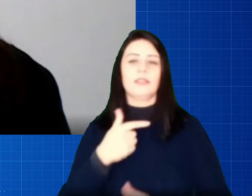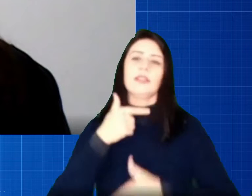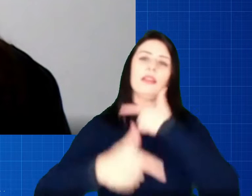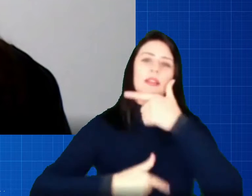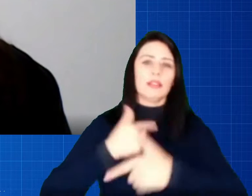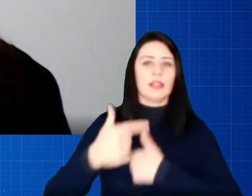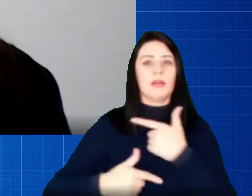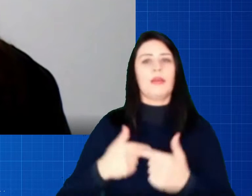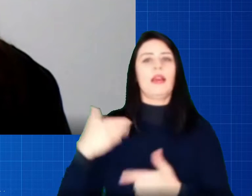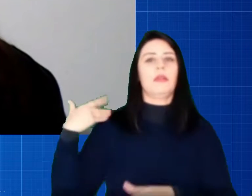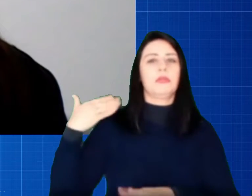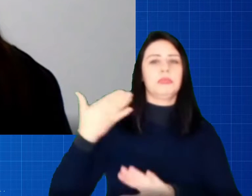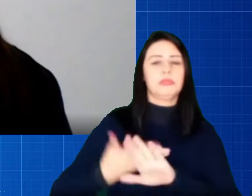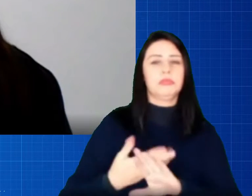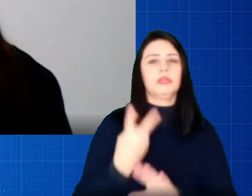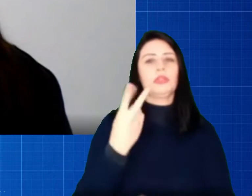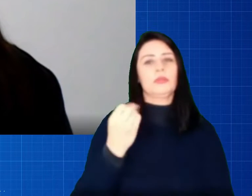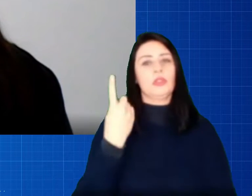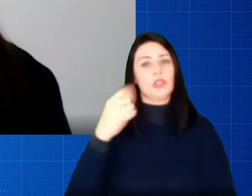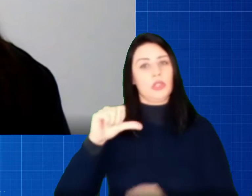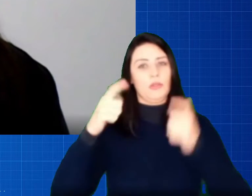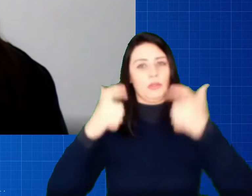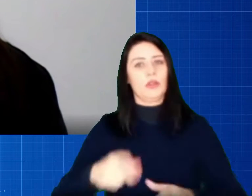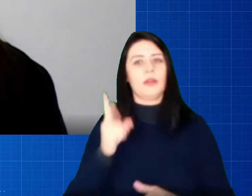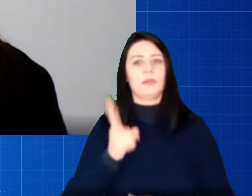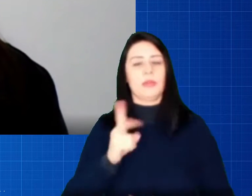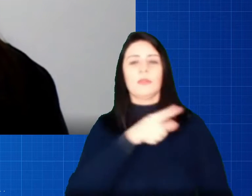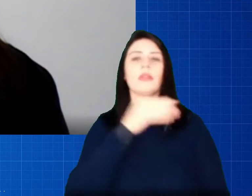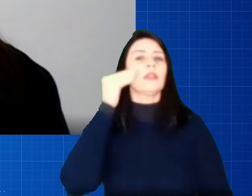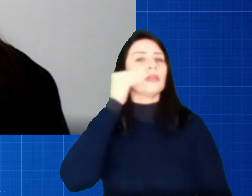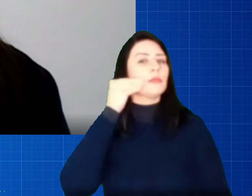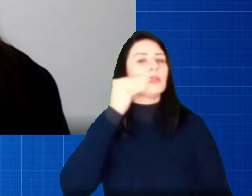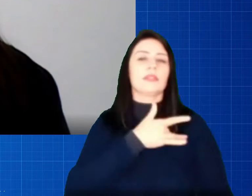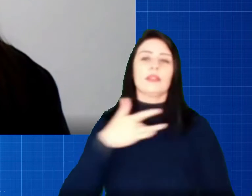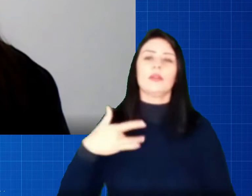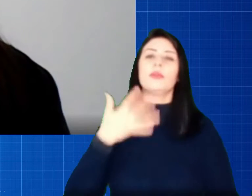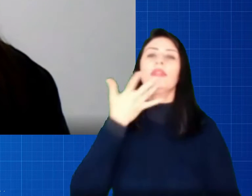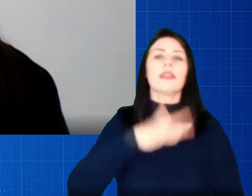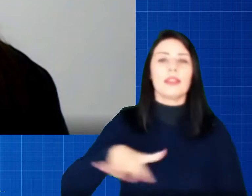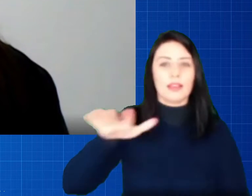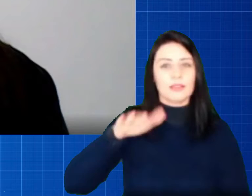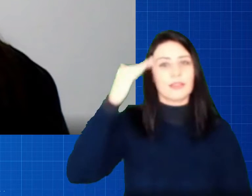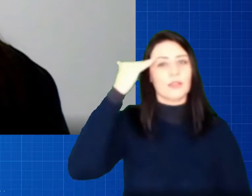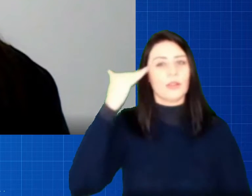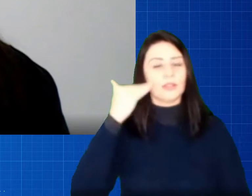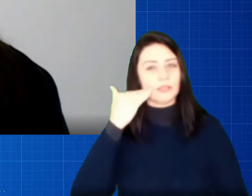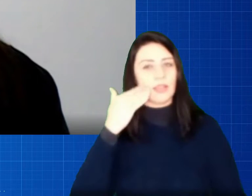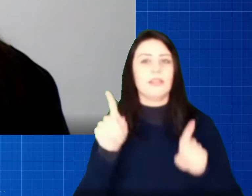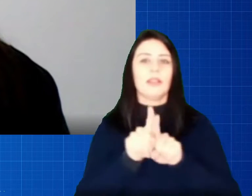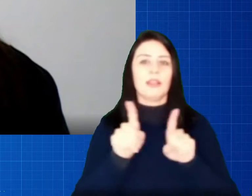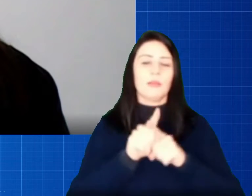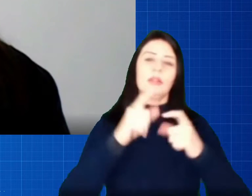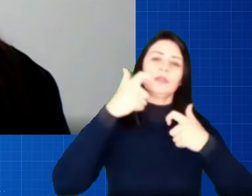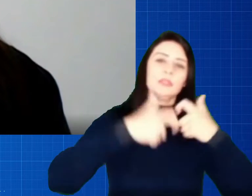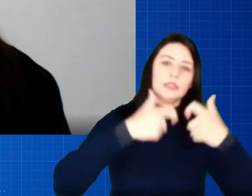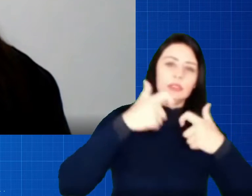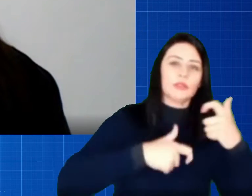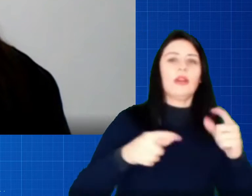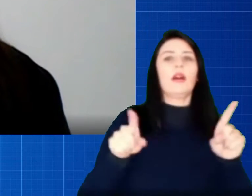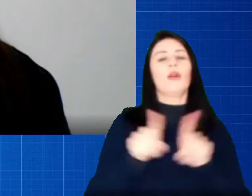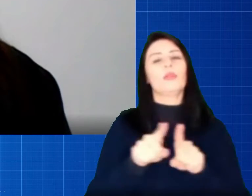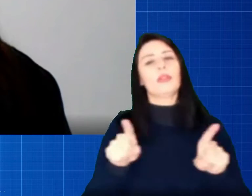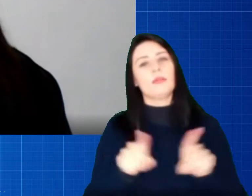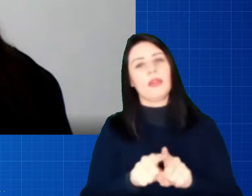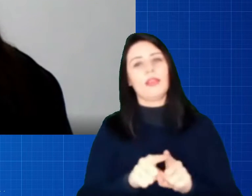lotada no Secria desde novembro de 2019. Ela tem experiência em saúde da criança, do adolescente, saúde sexual e reprodutiva, saúde mental e